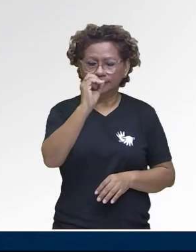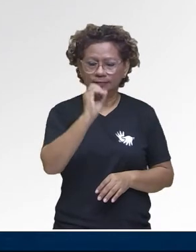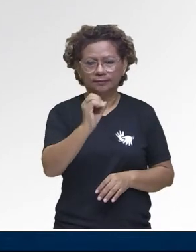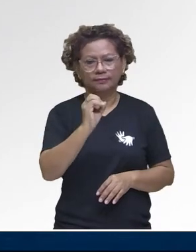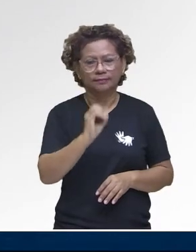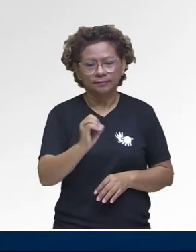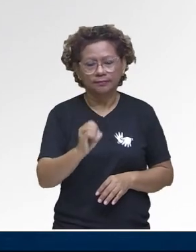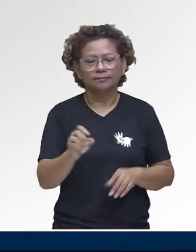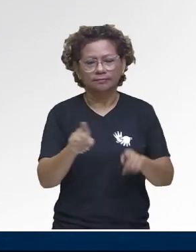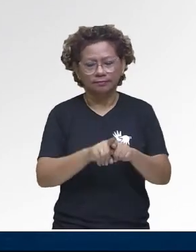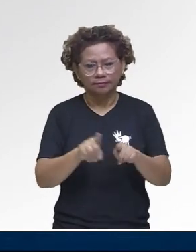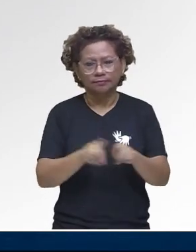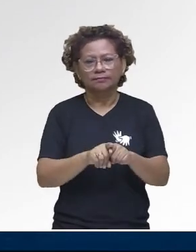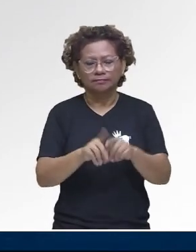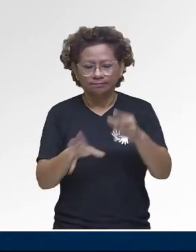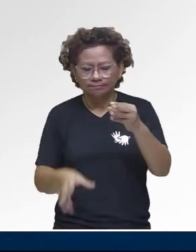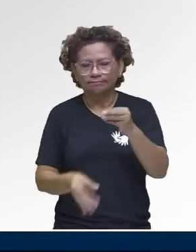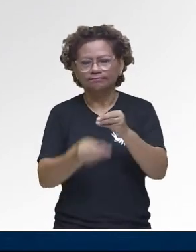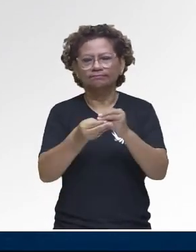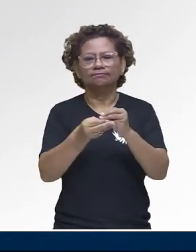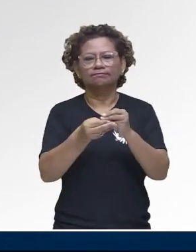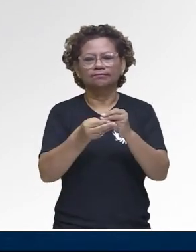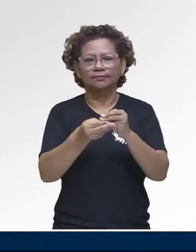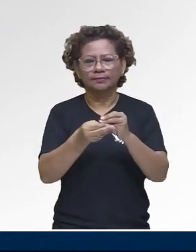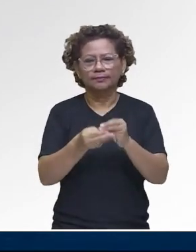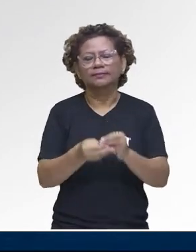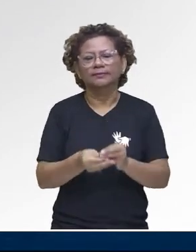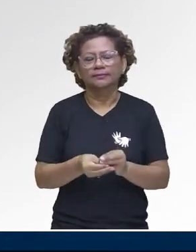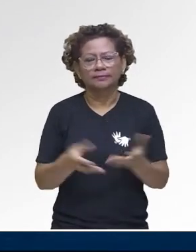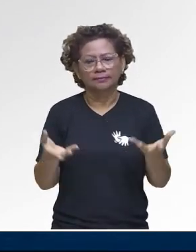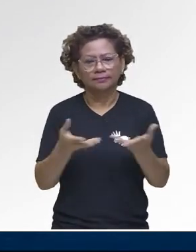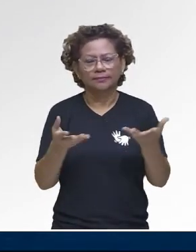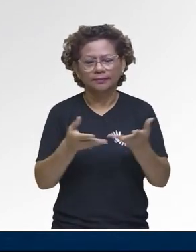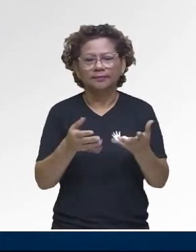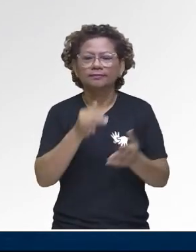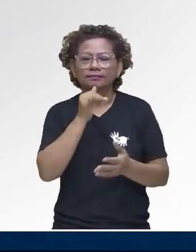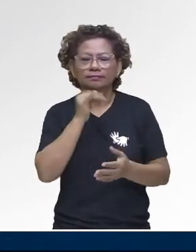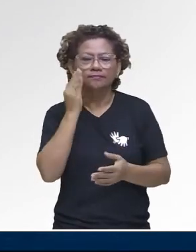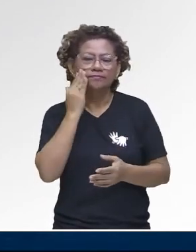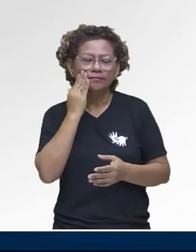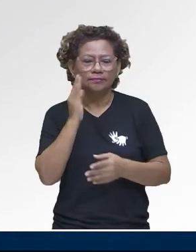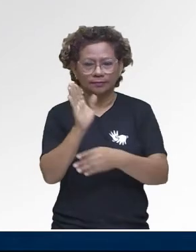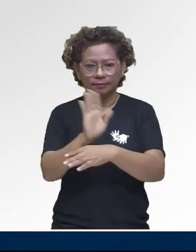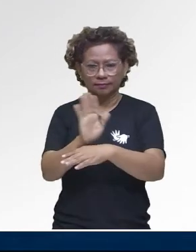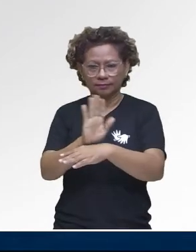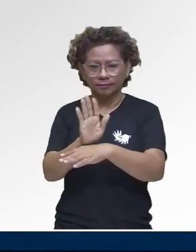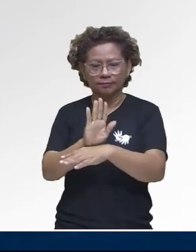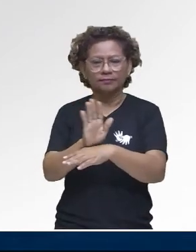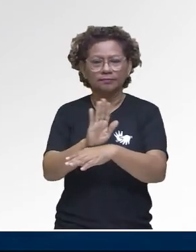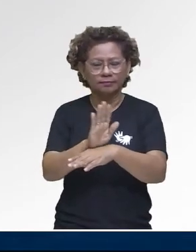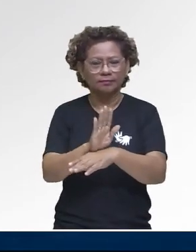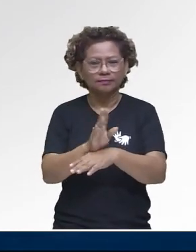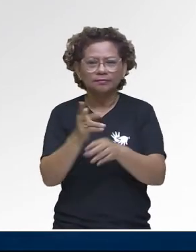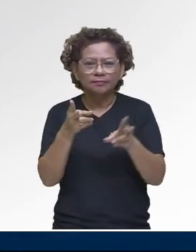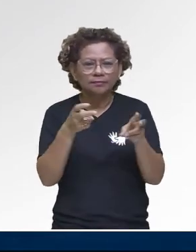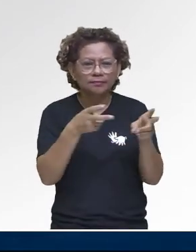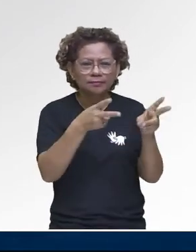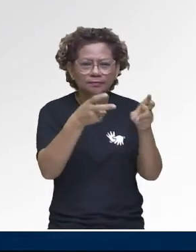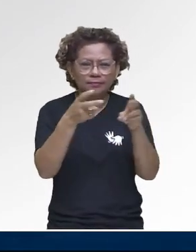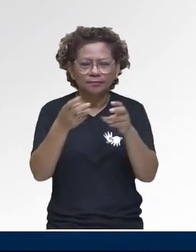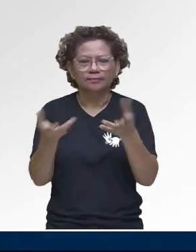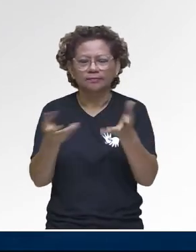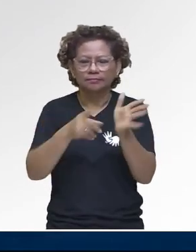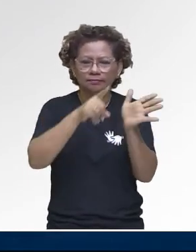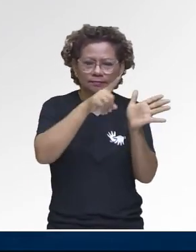cotidiano, assim como a gente fez da soma, da adição, a gente vai mostrar um exemplo através de uma situação problema, para a gente perceber a utilidade então